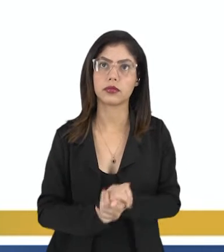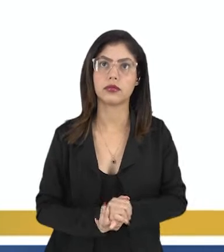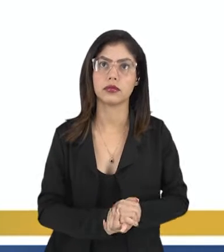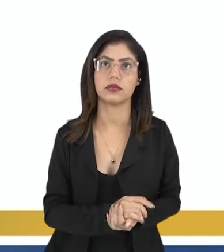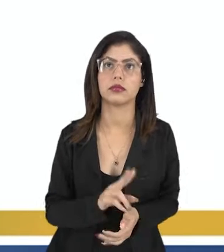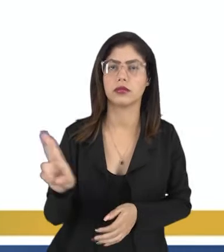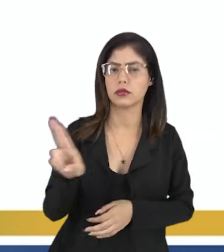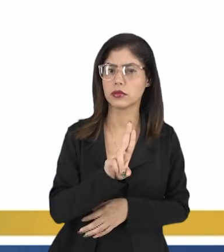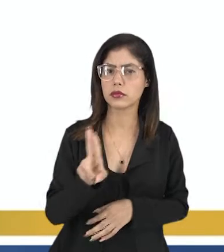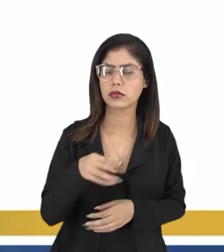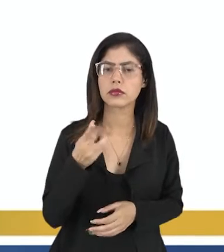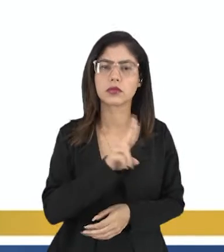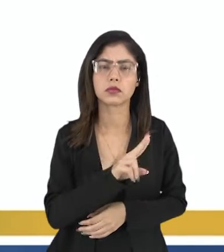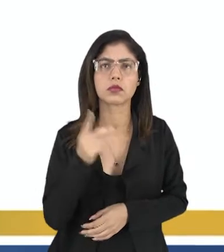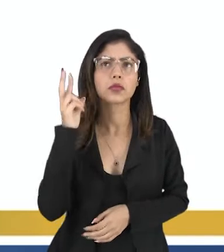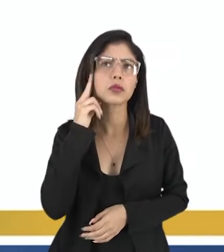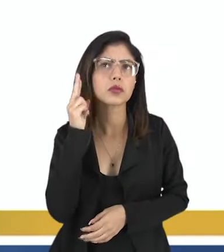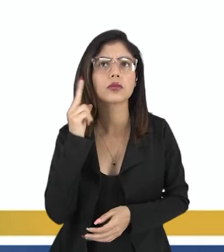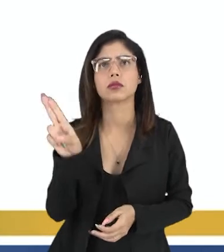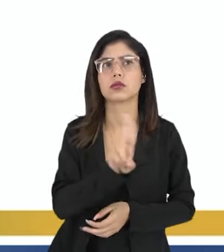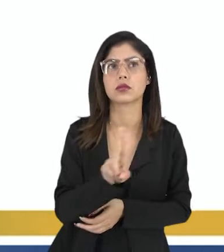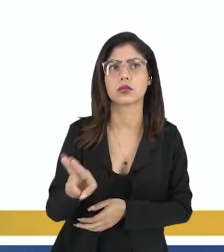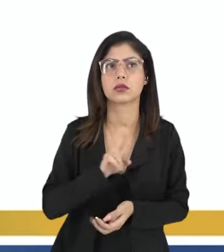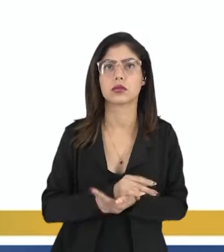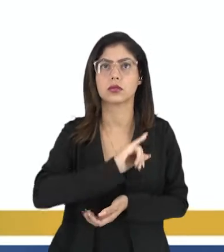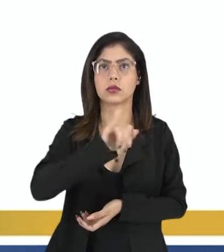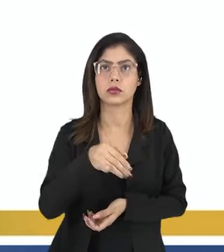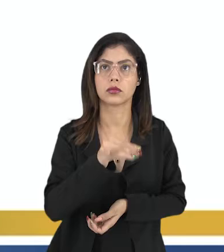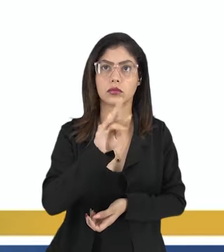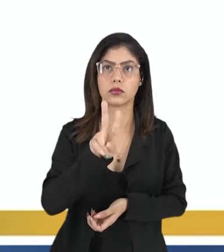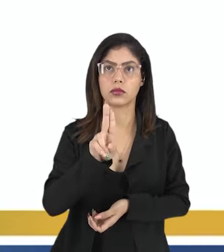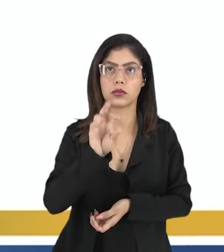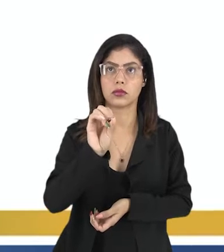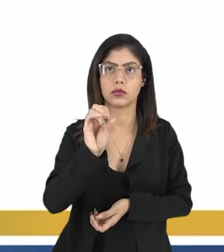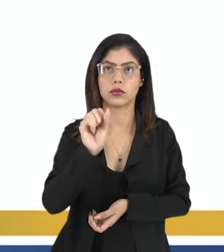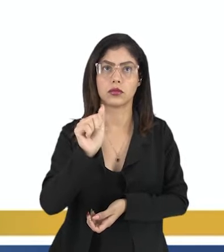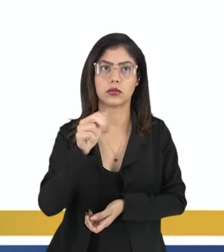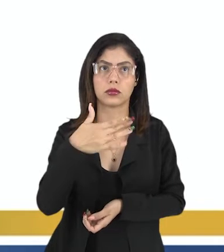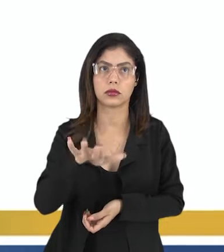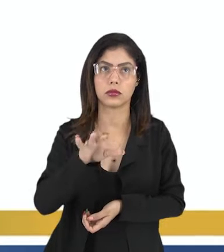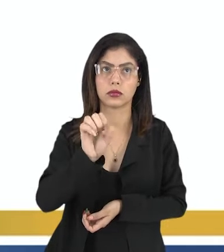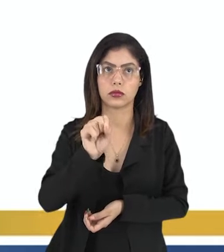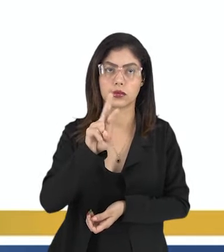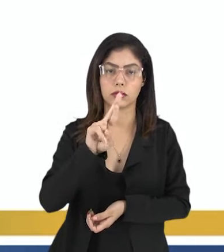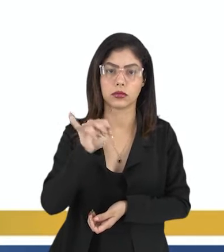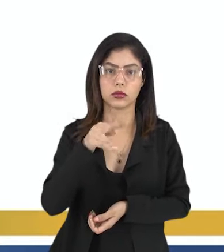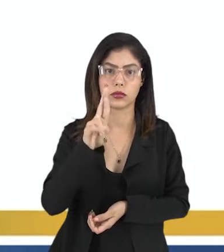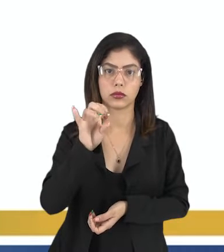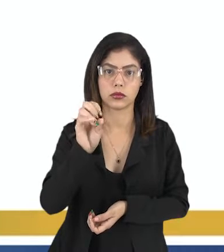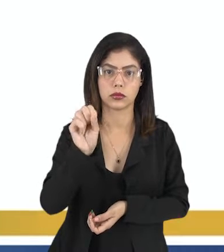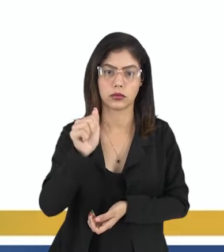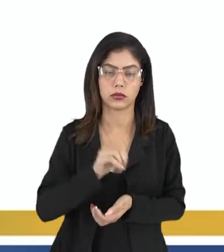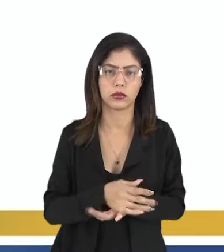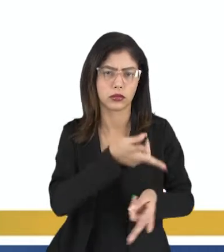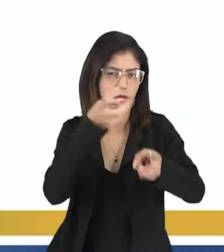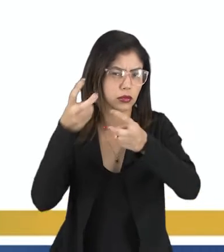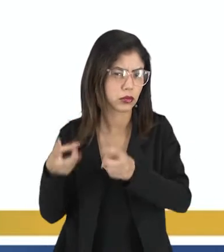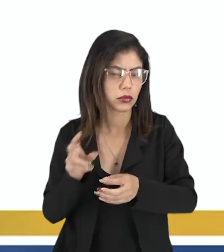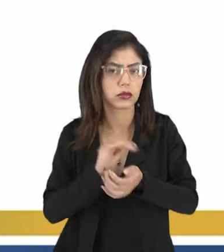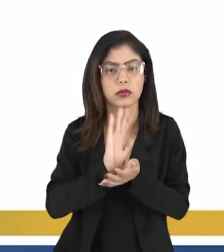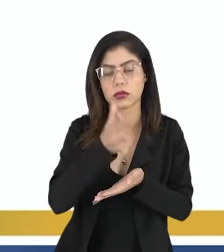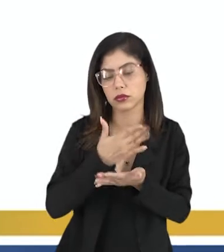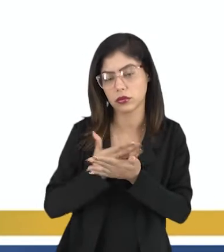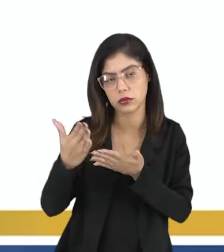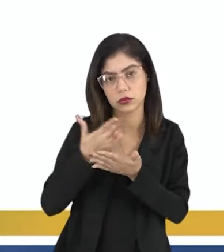aplicação. E aí é comum nós chamarmos de juros sobre juro. E aí vocês percebem, já